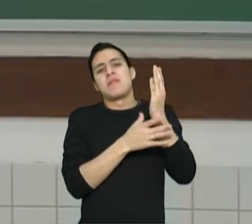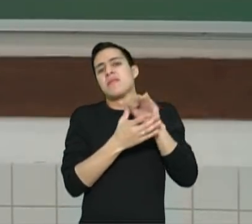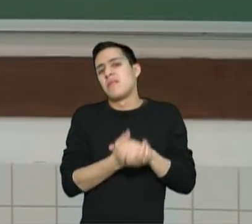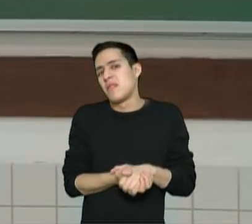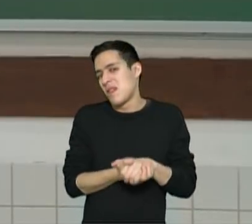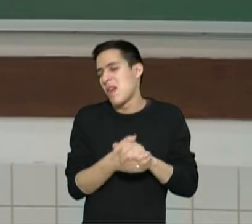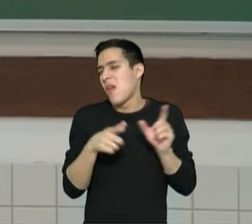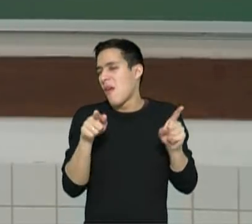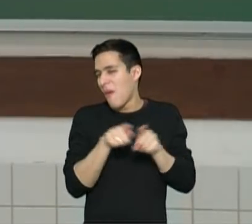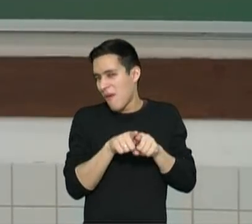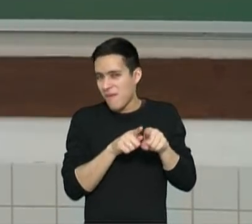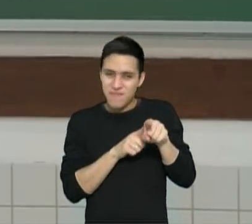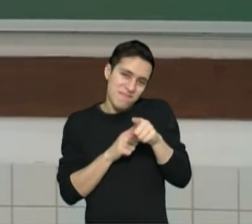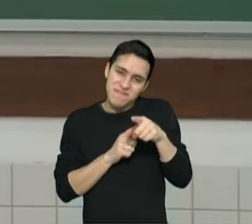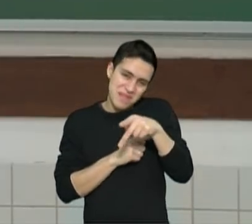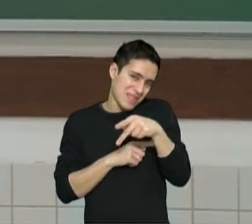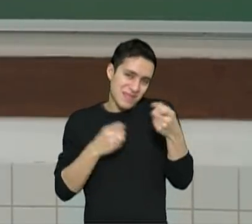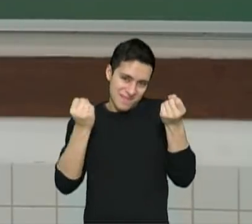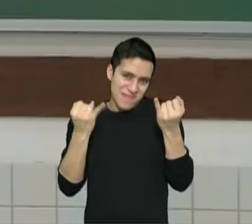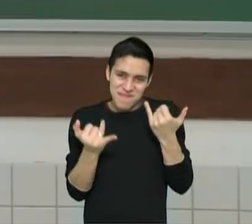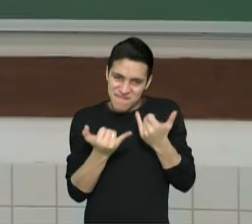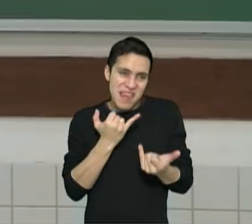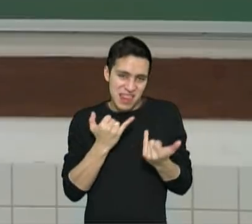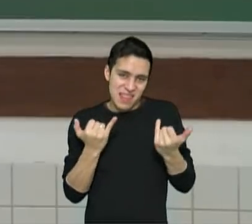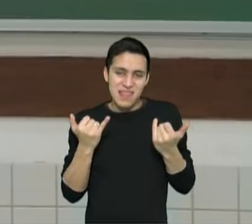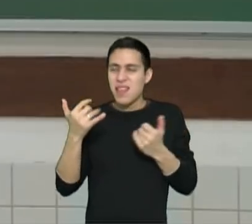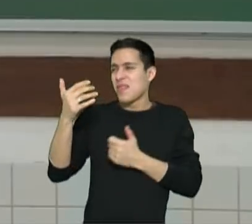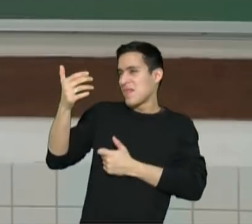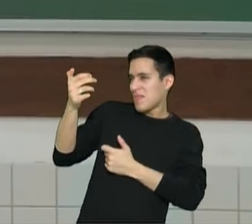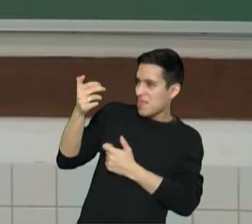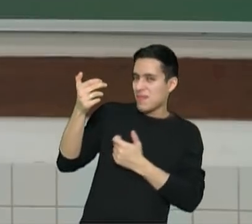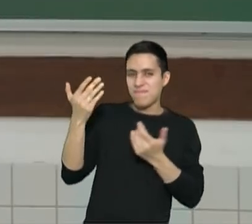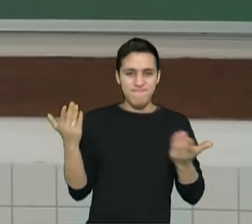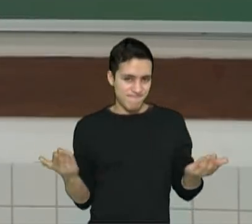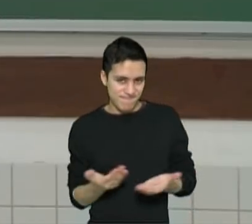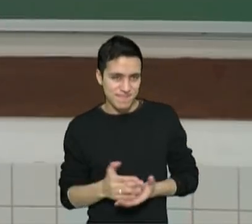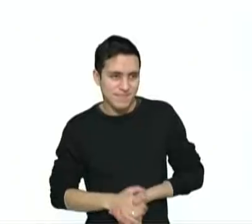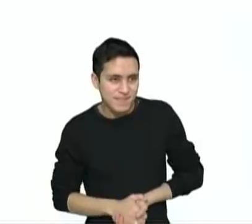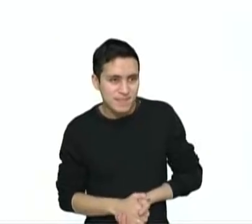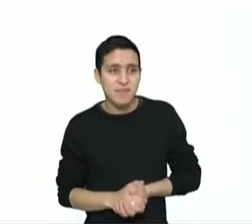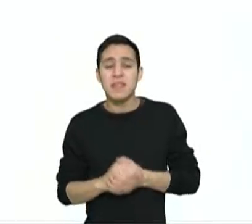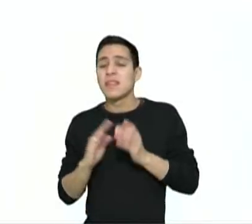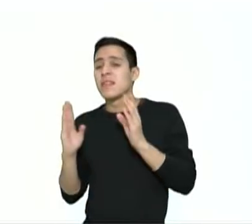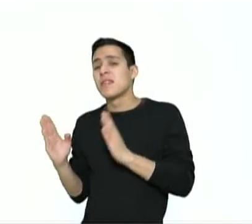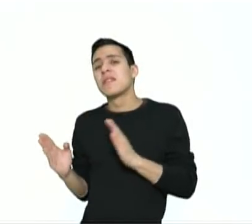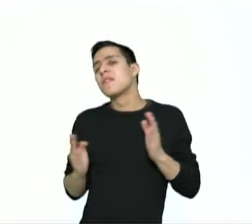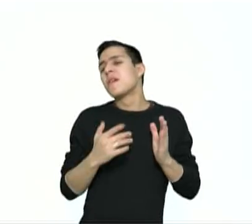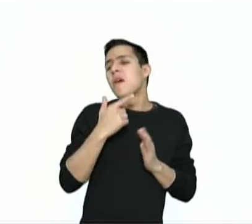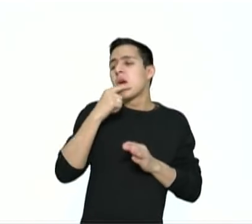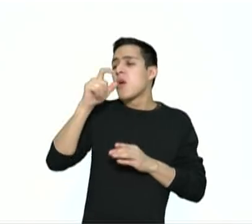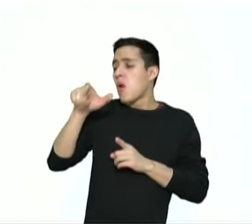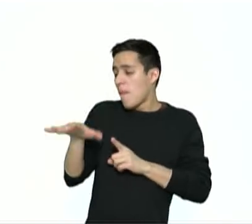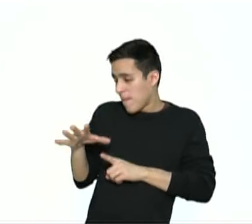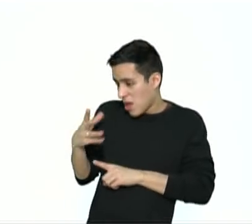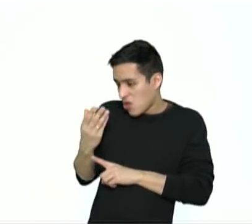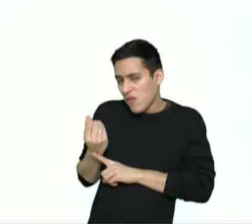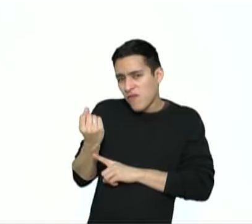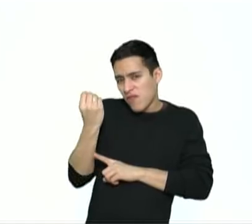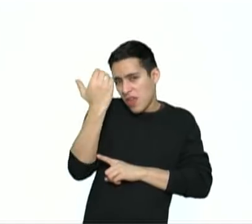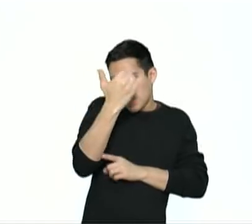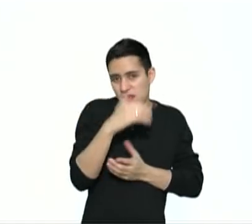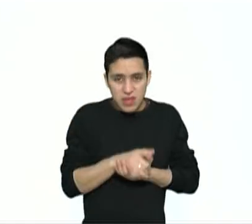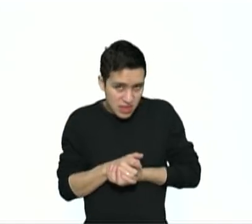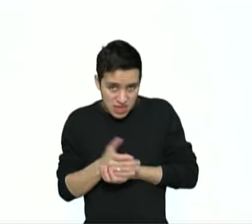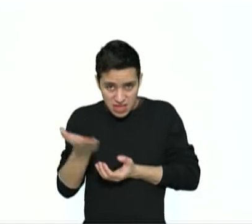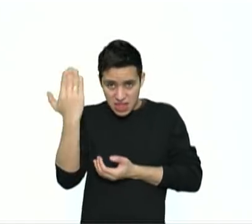seria como se fosse a nossa selfie hoje, né? A nossa fotografia. Então, o artista viajante. Na Europa, havia uma